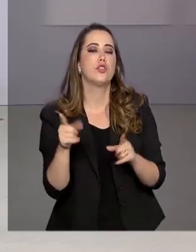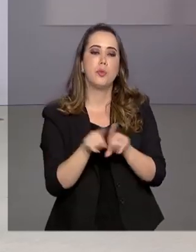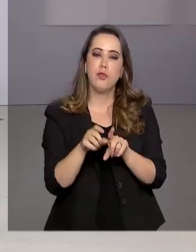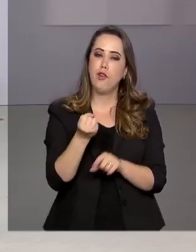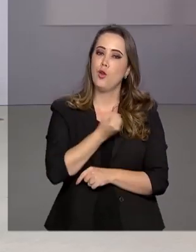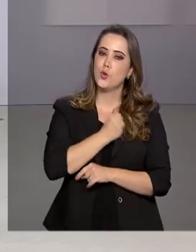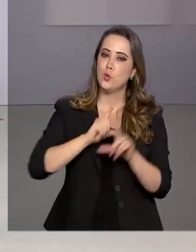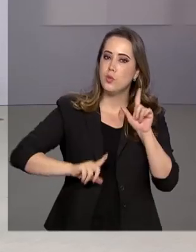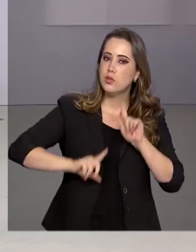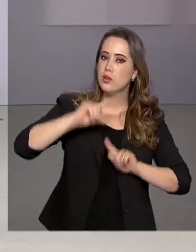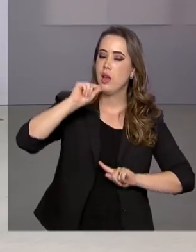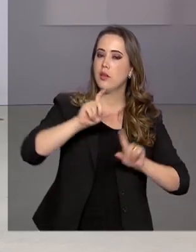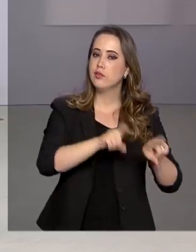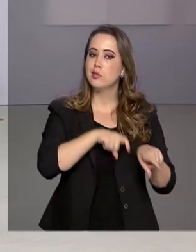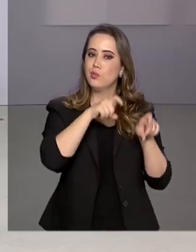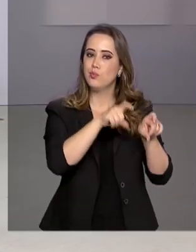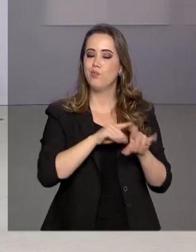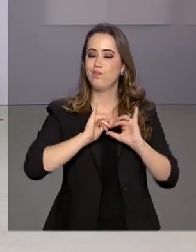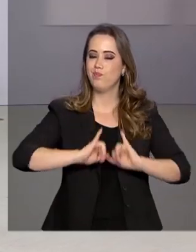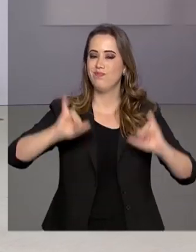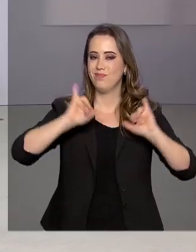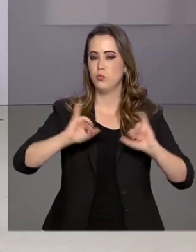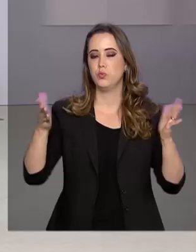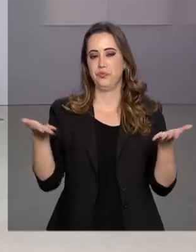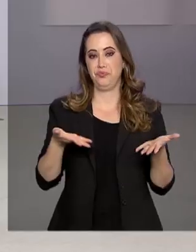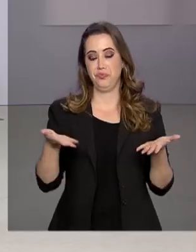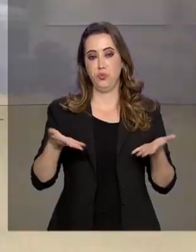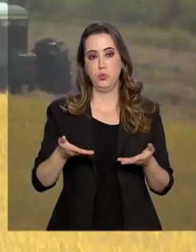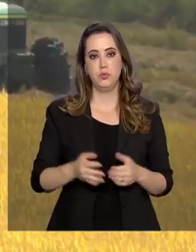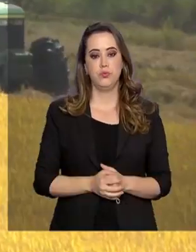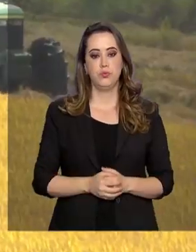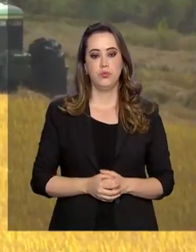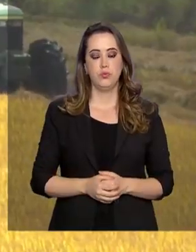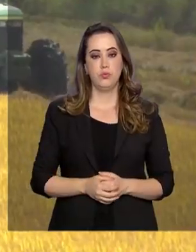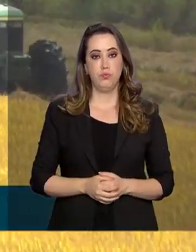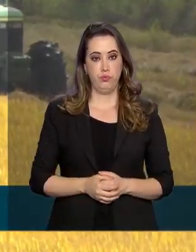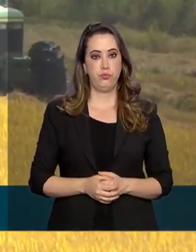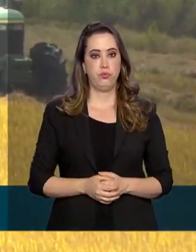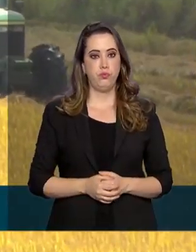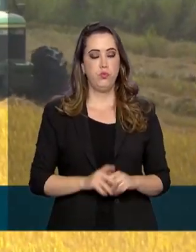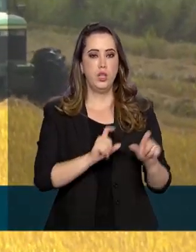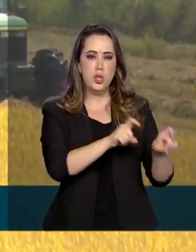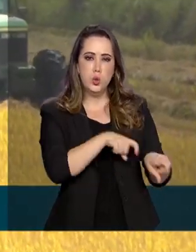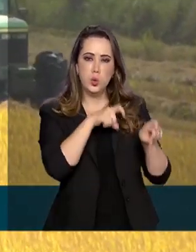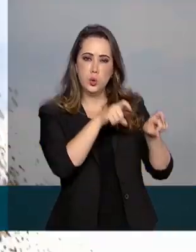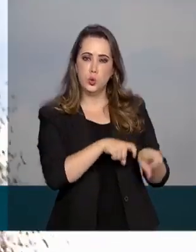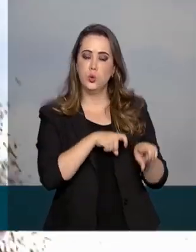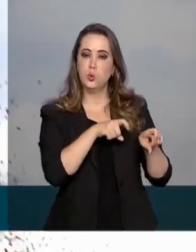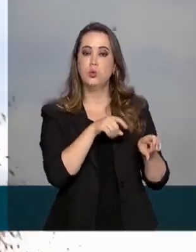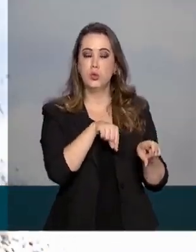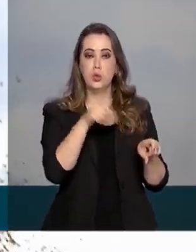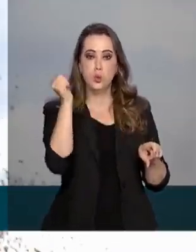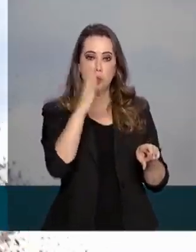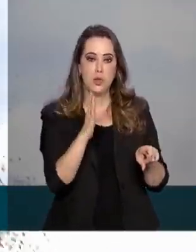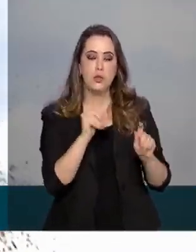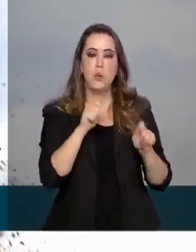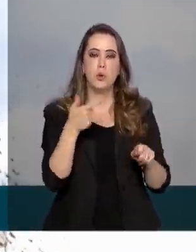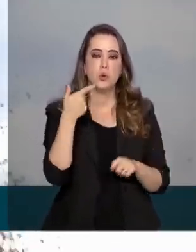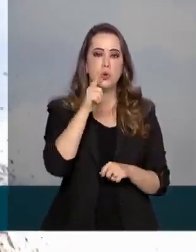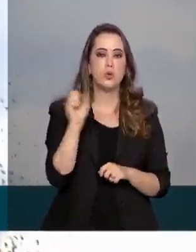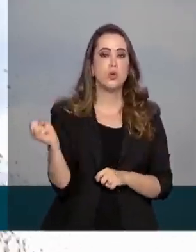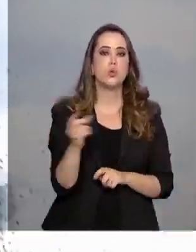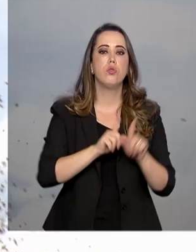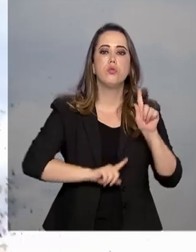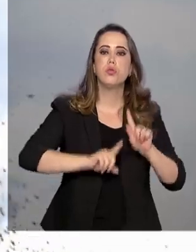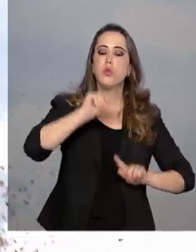recordes da safra agrícola divulgados hoje. A produção de grãos brasileira pode alcançar novo